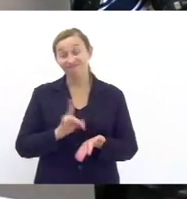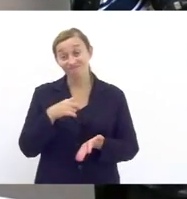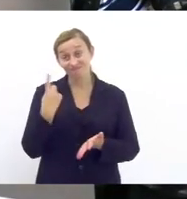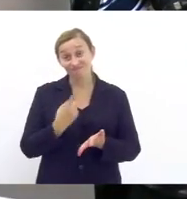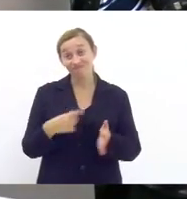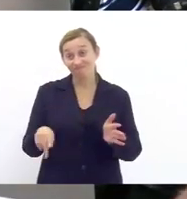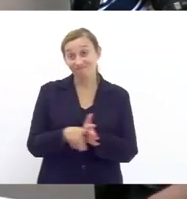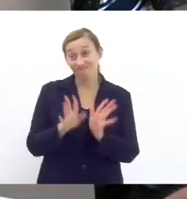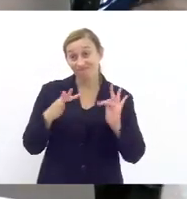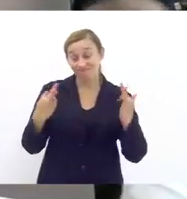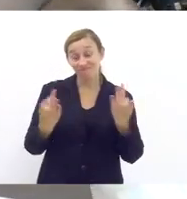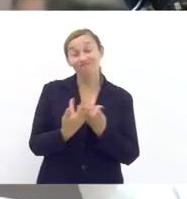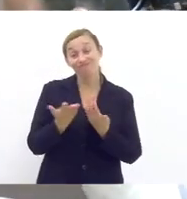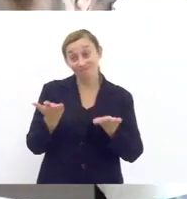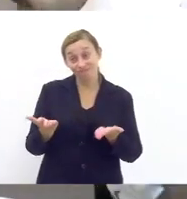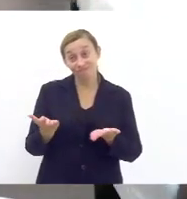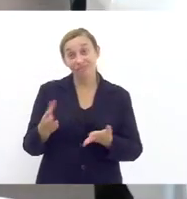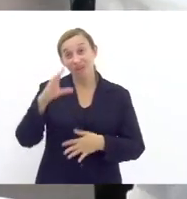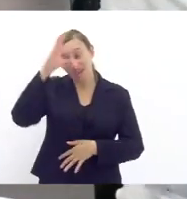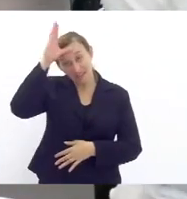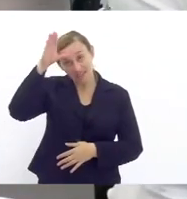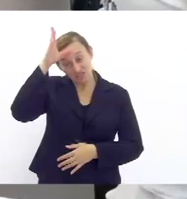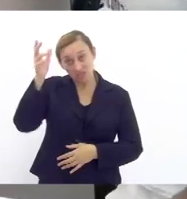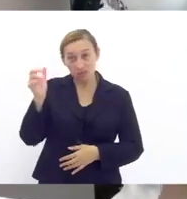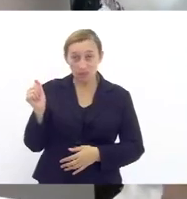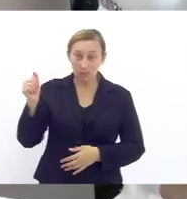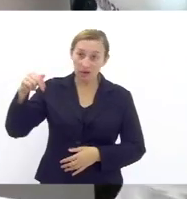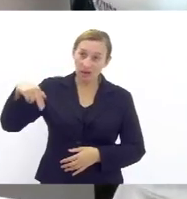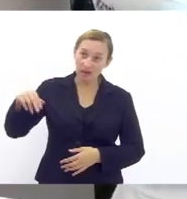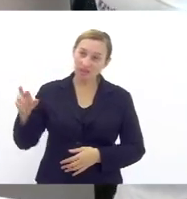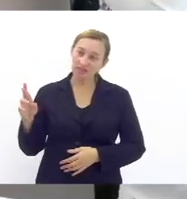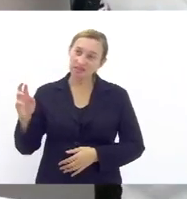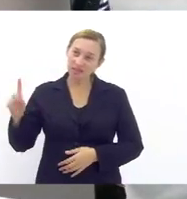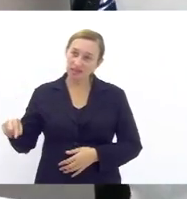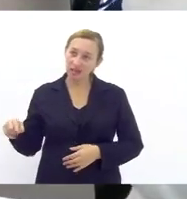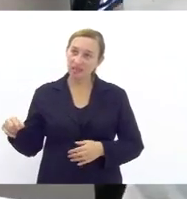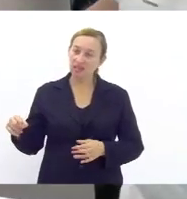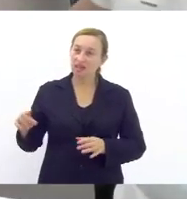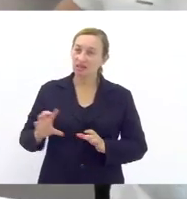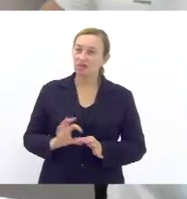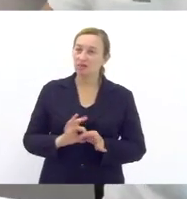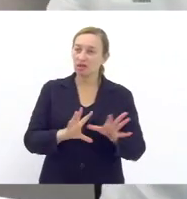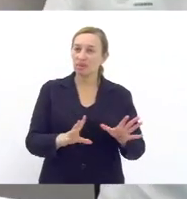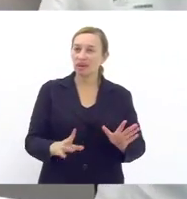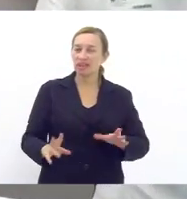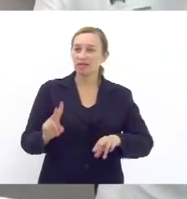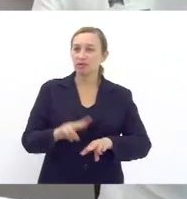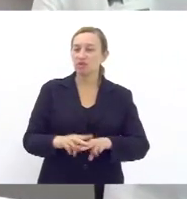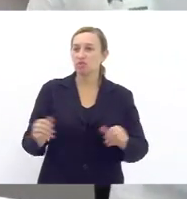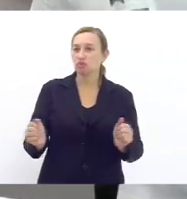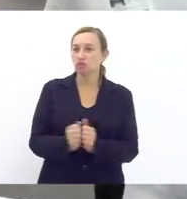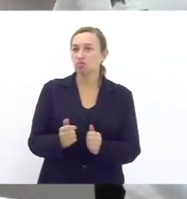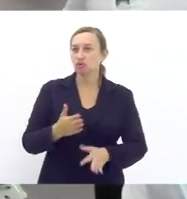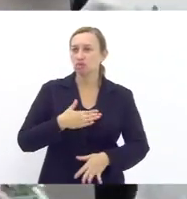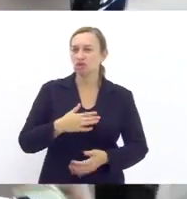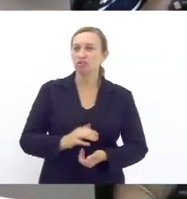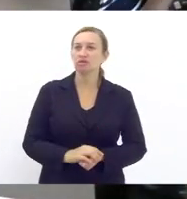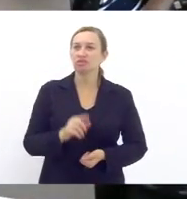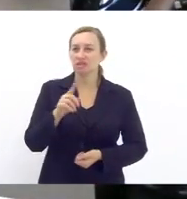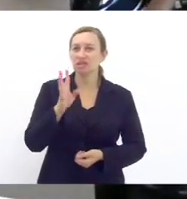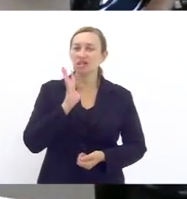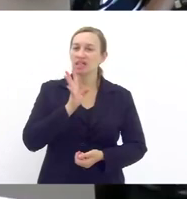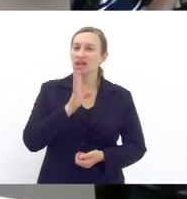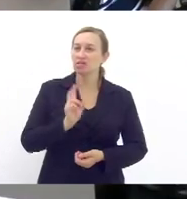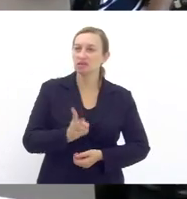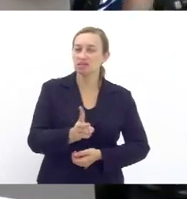família do André saiu da prisão junto comigo tia Verinha e você sempre foi muito legal com